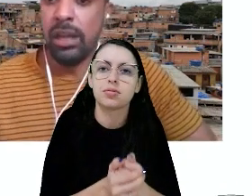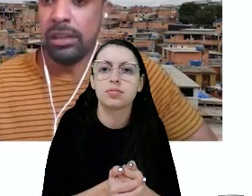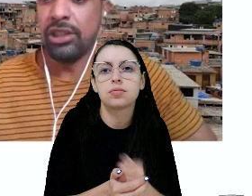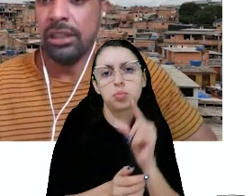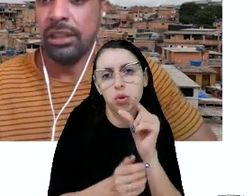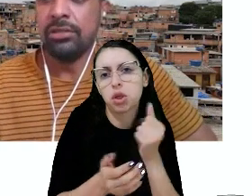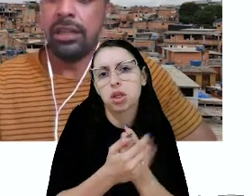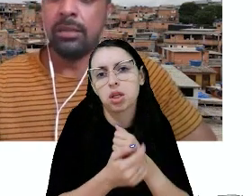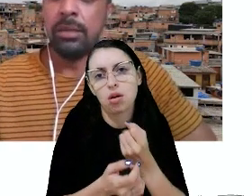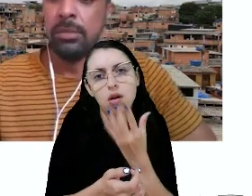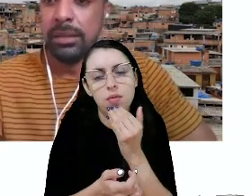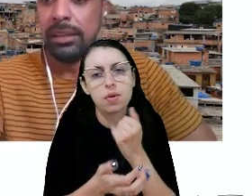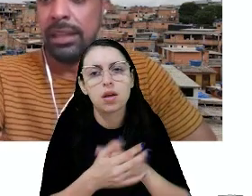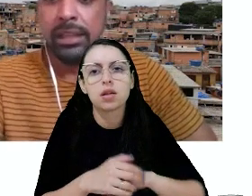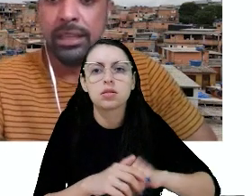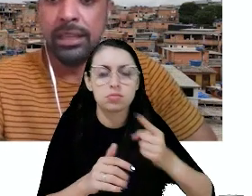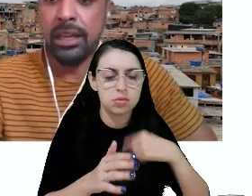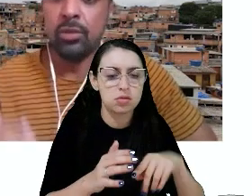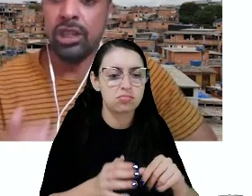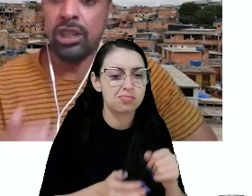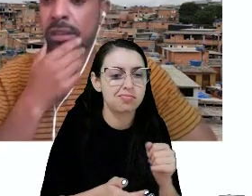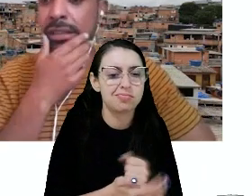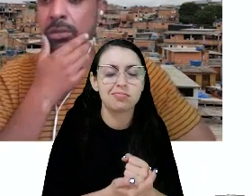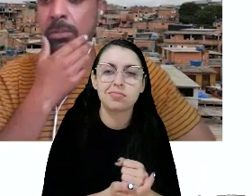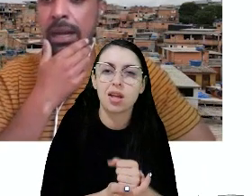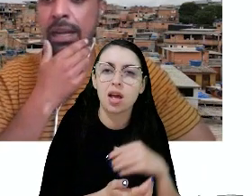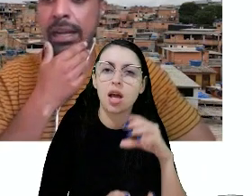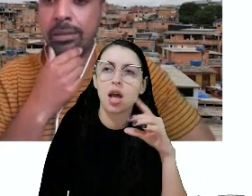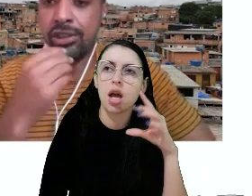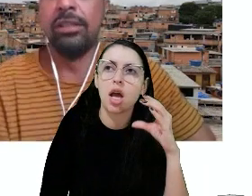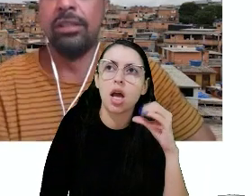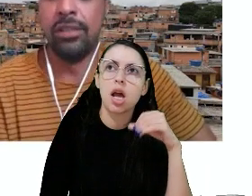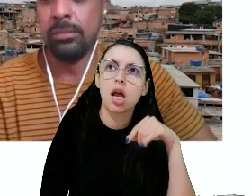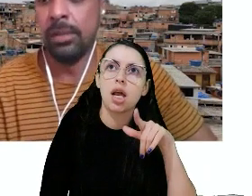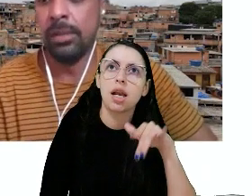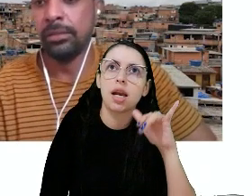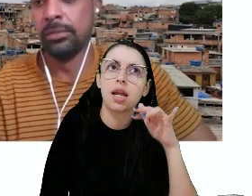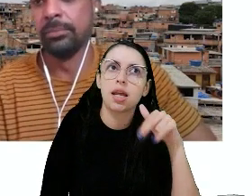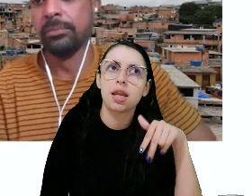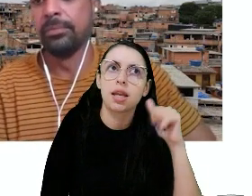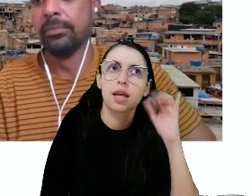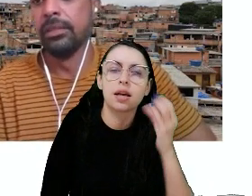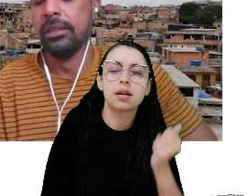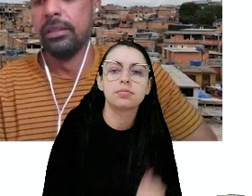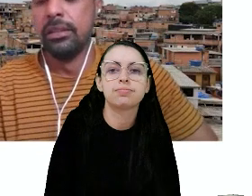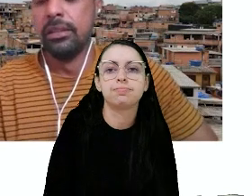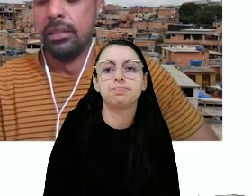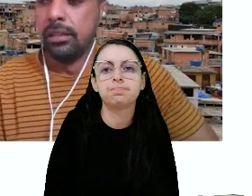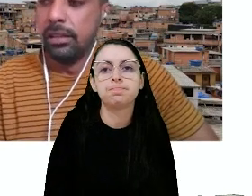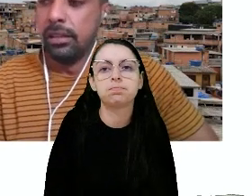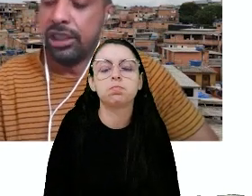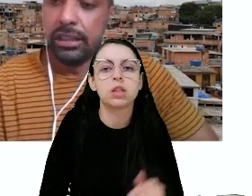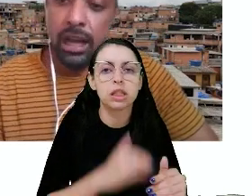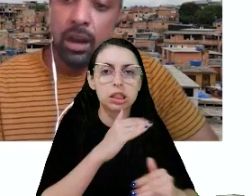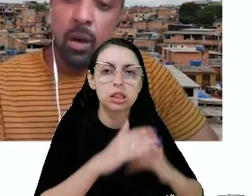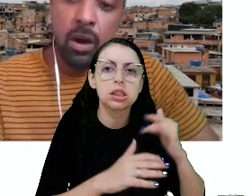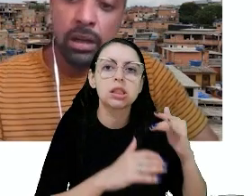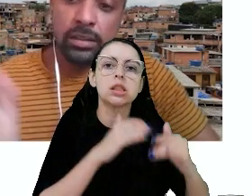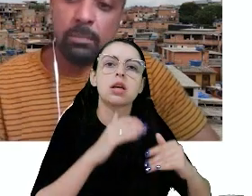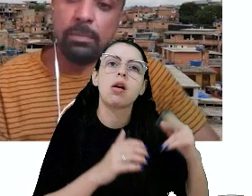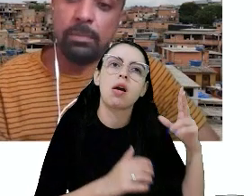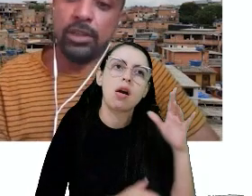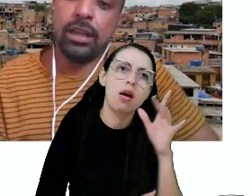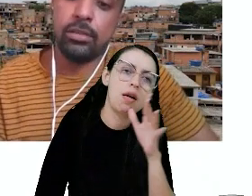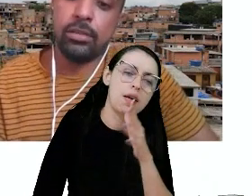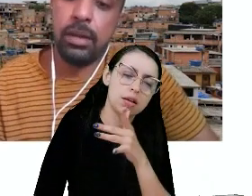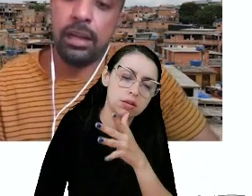levar um pouquinho que ela tinha dentro de casa para me manter na clínica que a gente não tinha condição de pagar, então tinha que levar um alimento, de andar